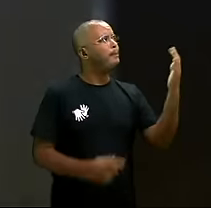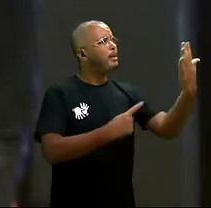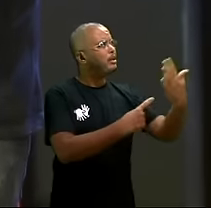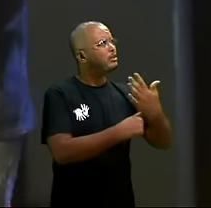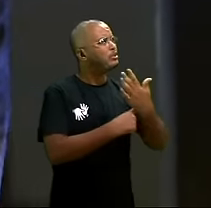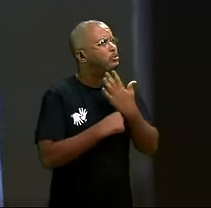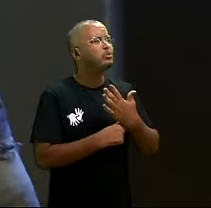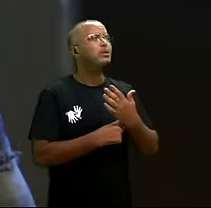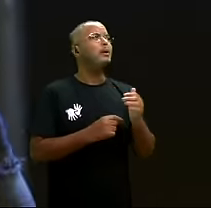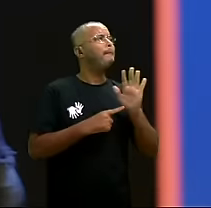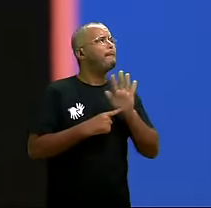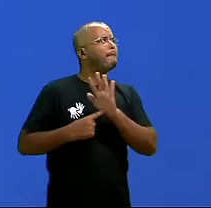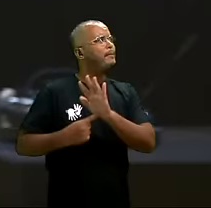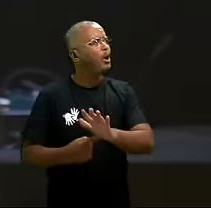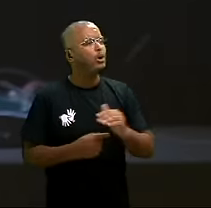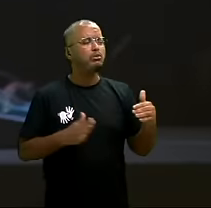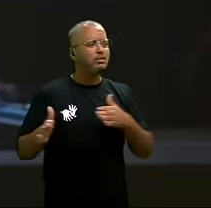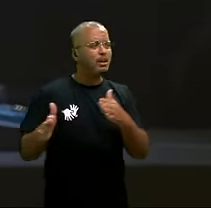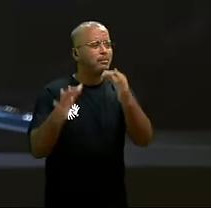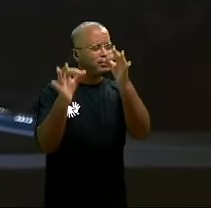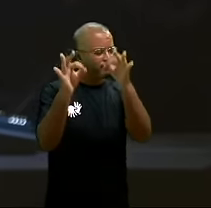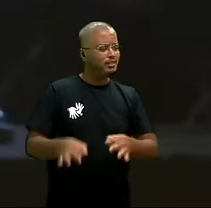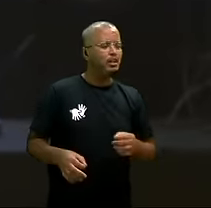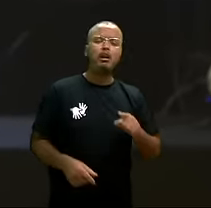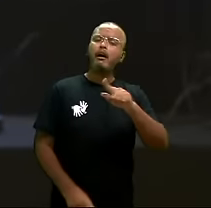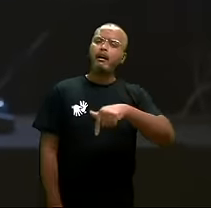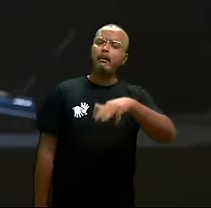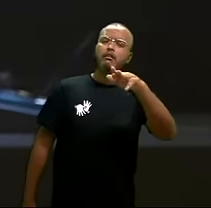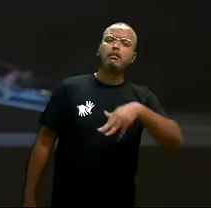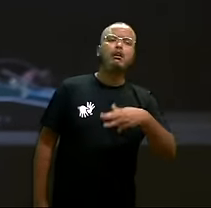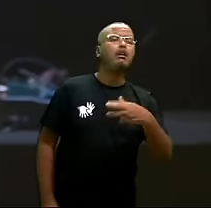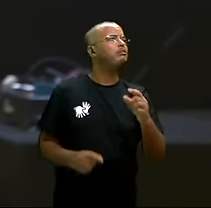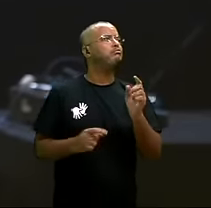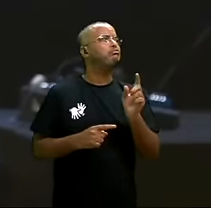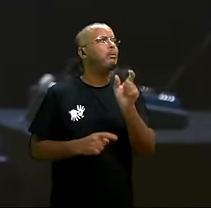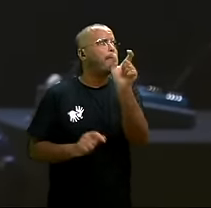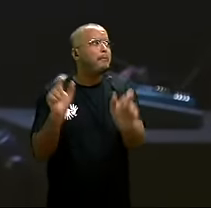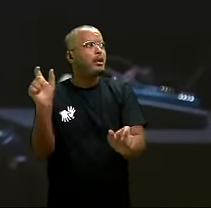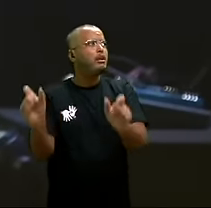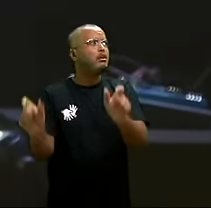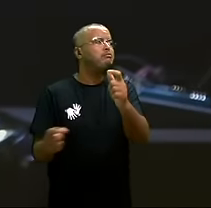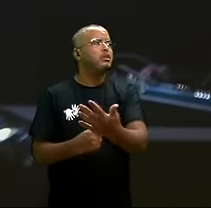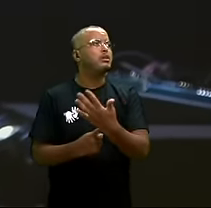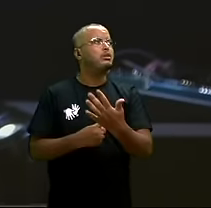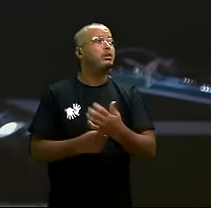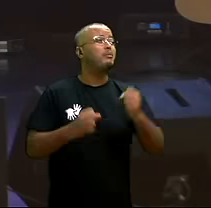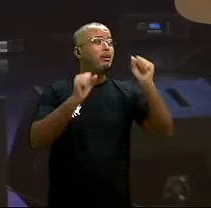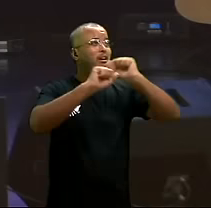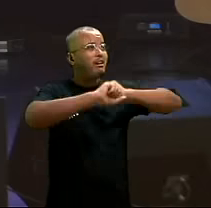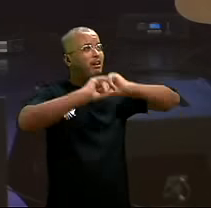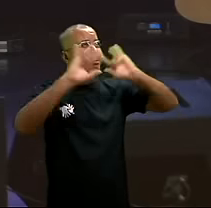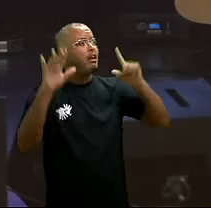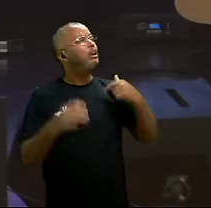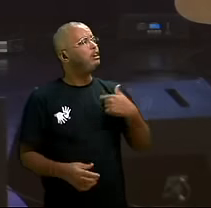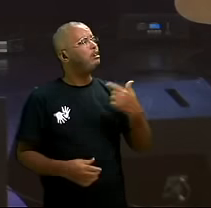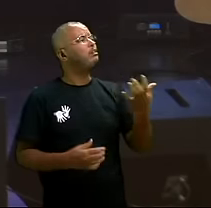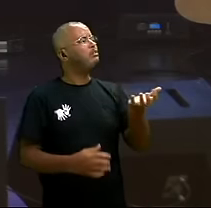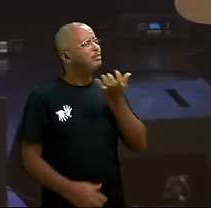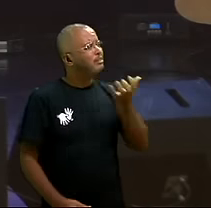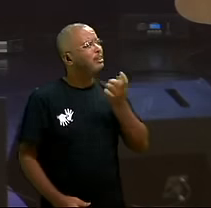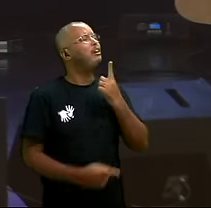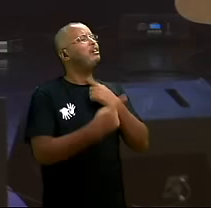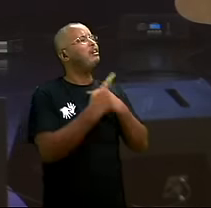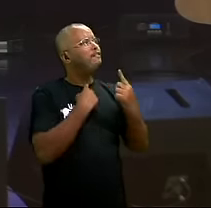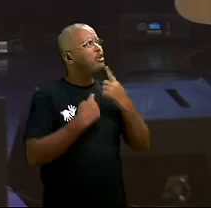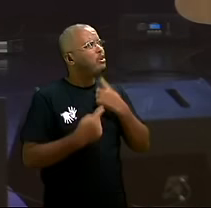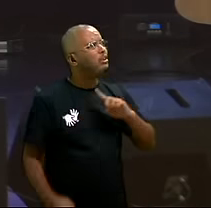direção. Me mostra quem são aquelas pessoas que vão chegar perto de mim para me atrapalhar. Me traz visão clara. Deus, eu estou aqui. Deus, eu quero ser intencional.